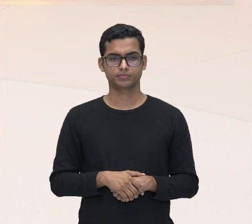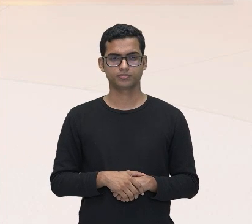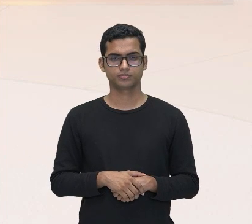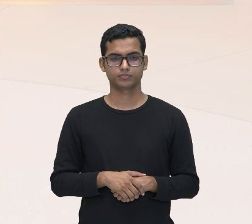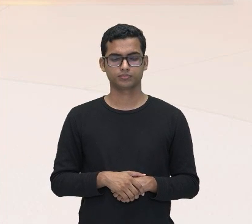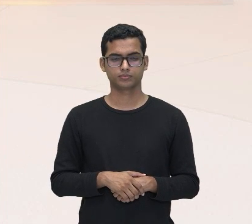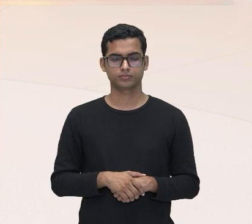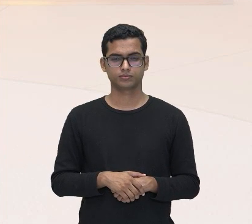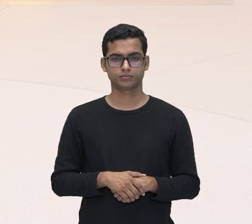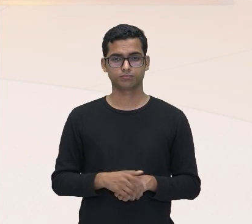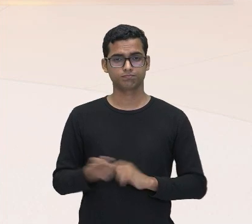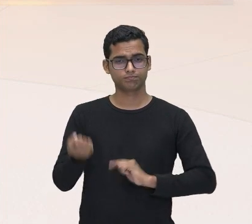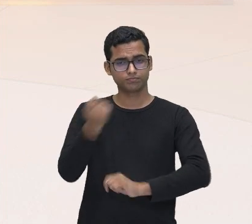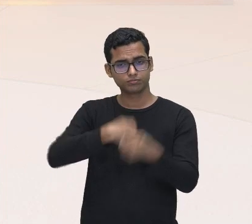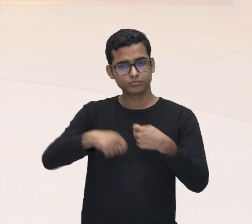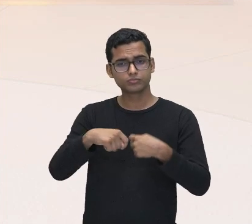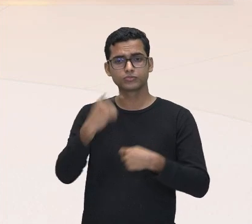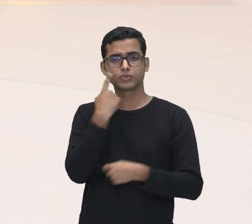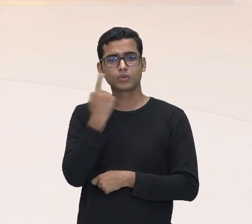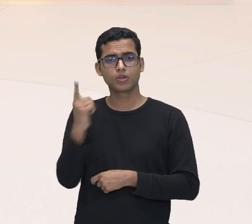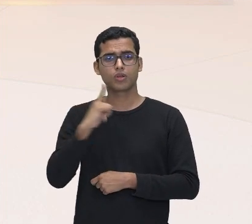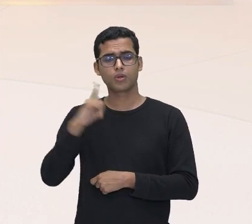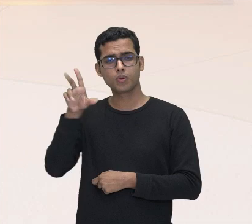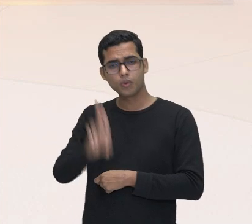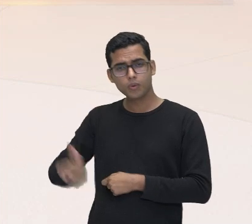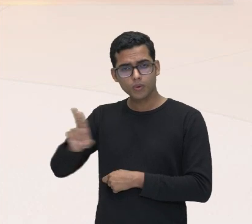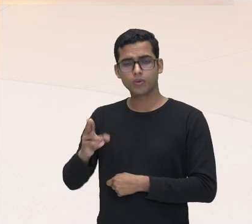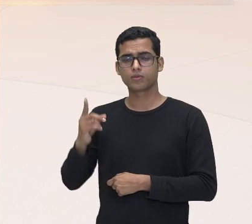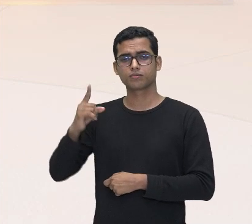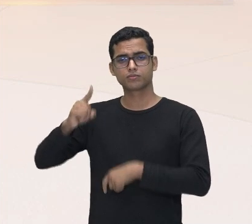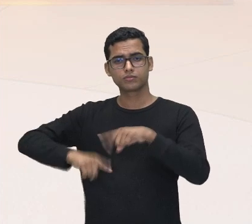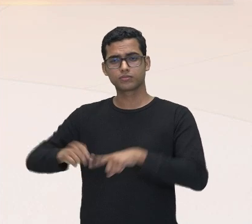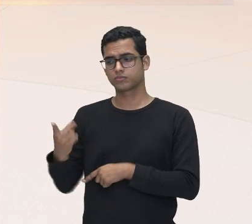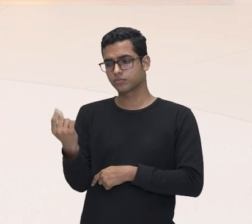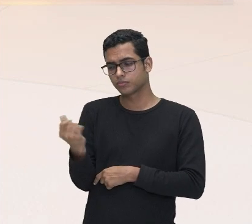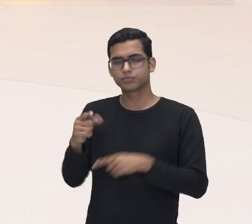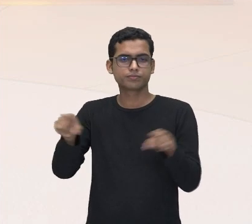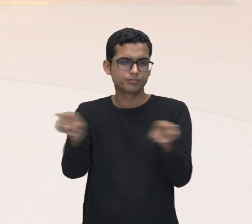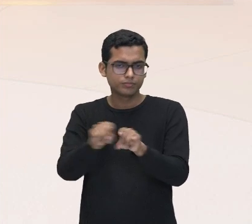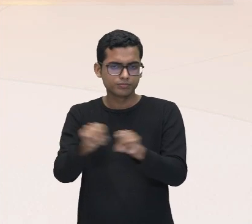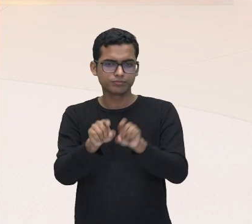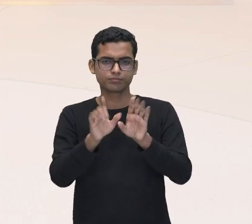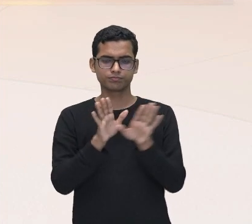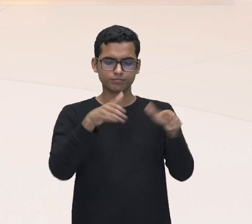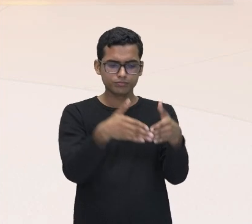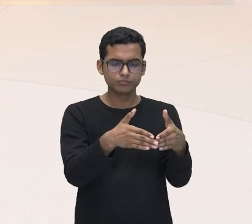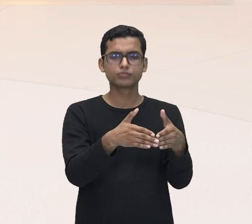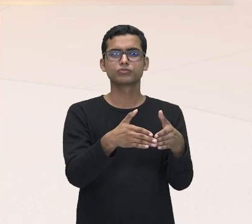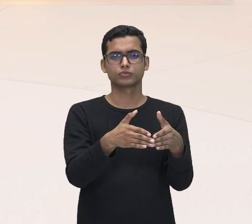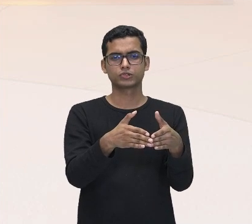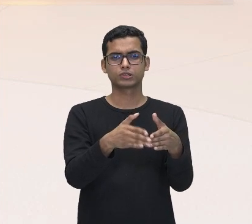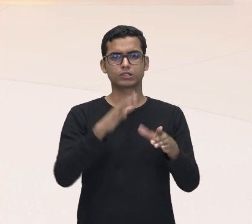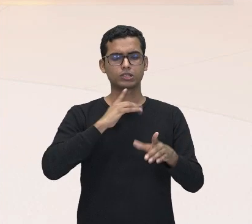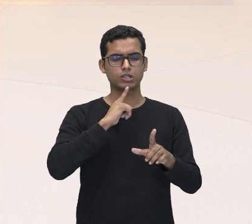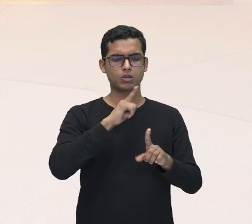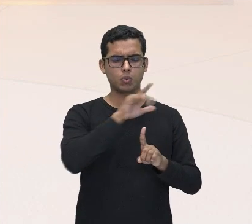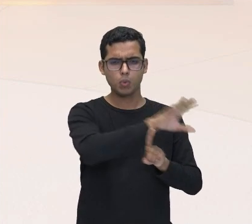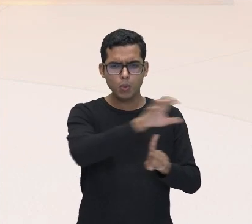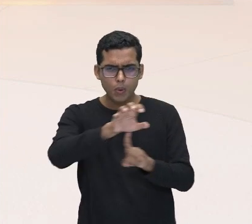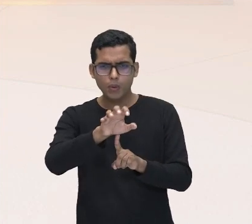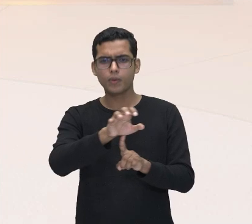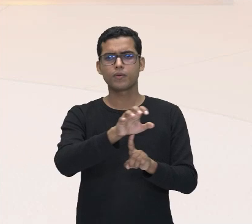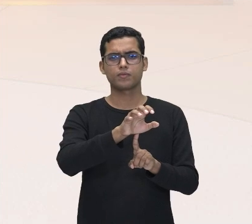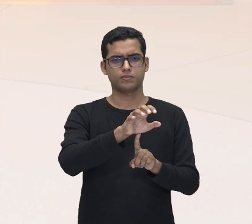constitui na utilização de bens materiais como forma de exercer influência sobre